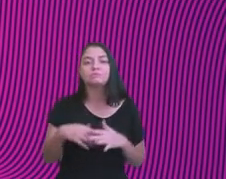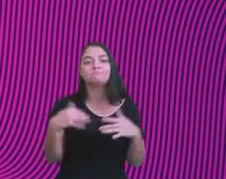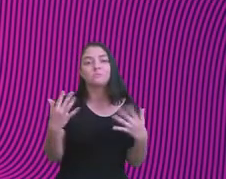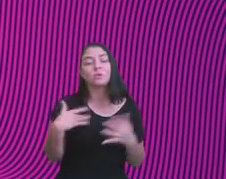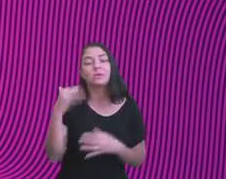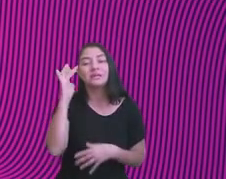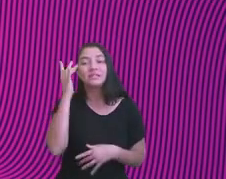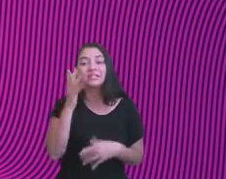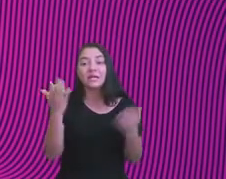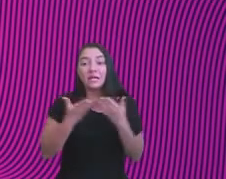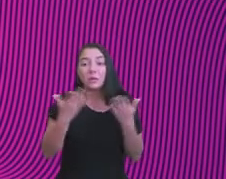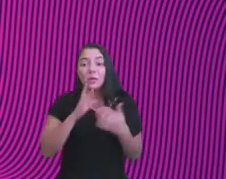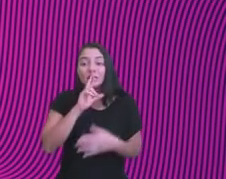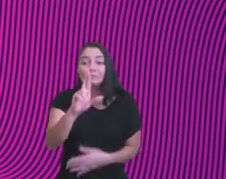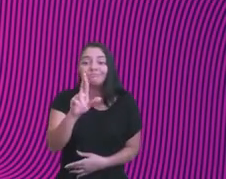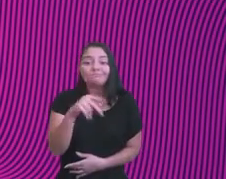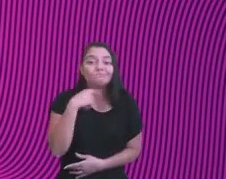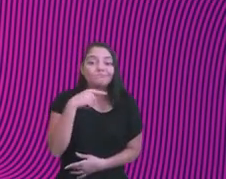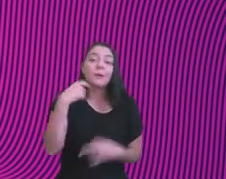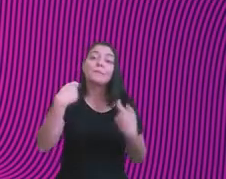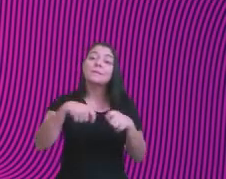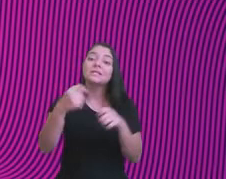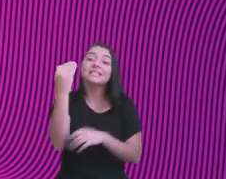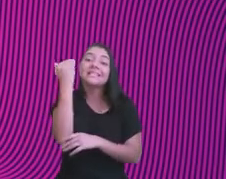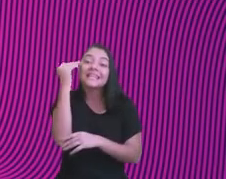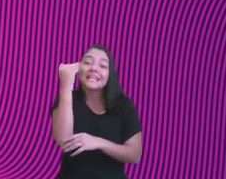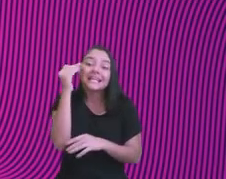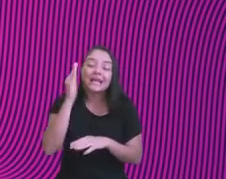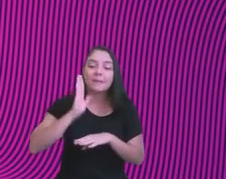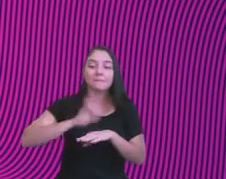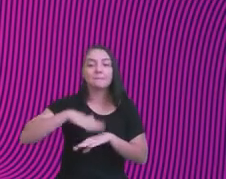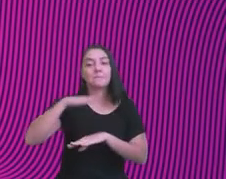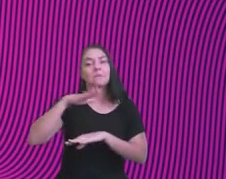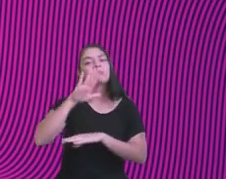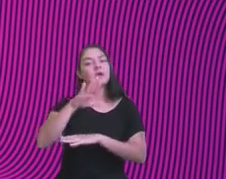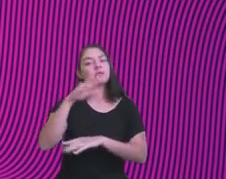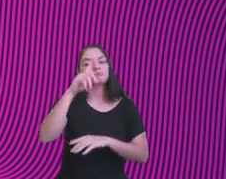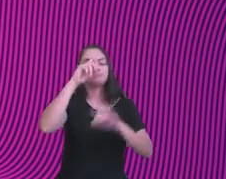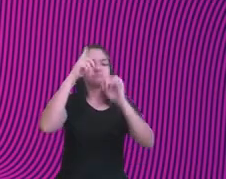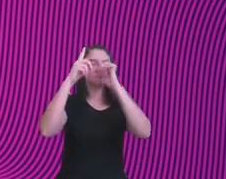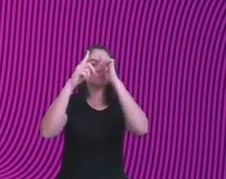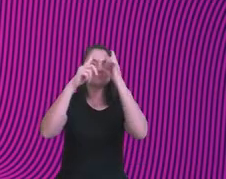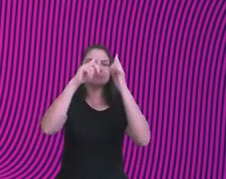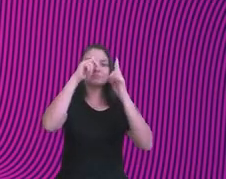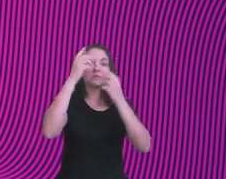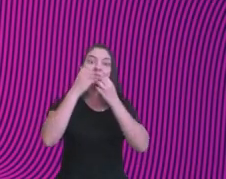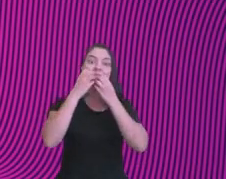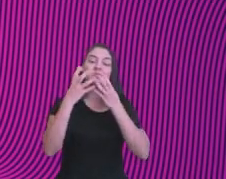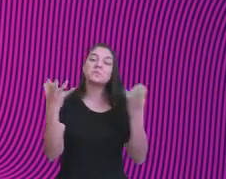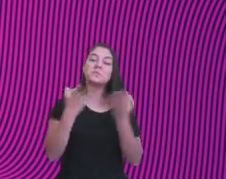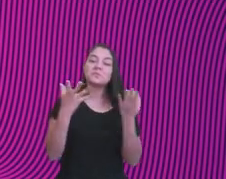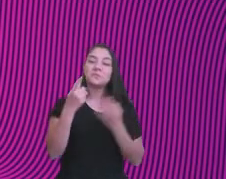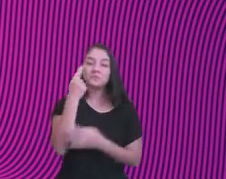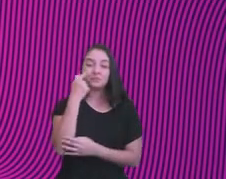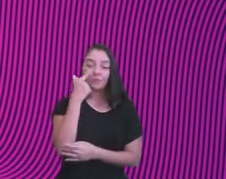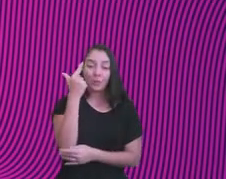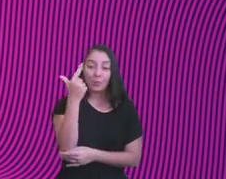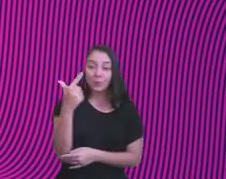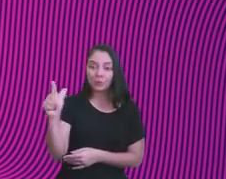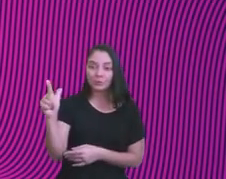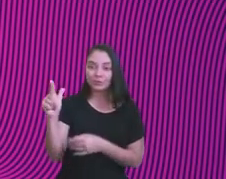prematuro, né? Talvez a gente precise entender um pouquinho mais, mas a ideia é ótima. Vamos para o próximo caso clínico, tá?